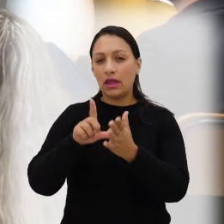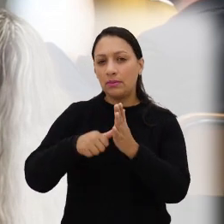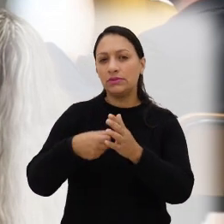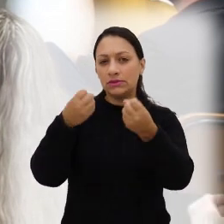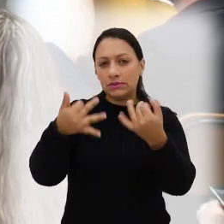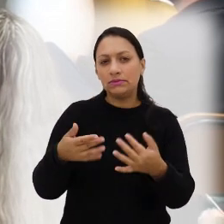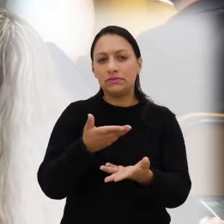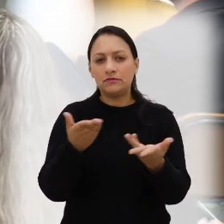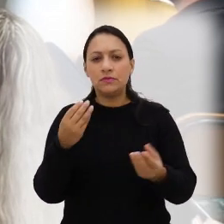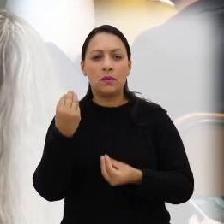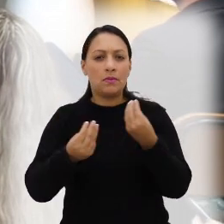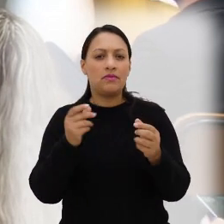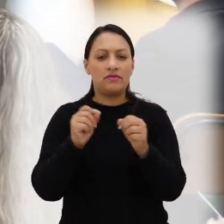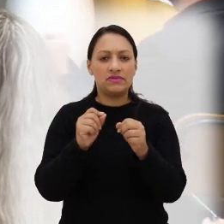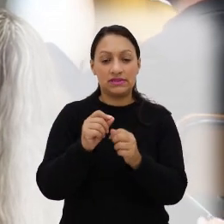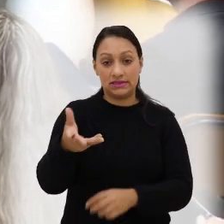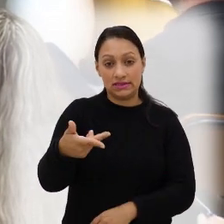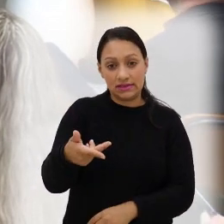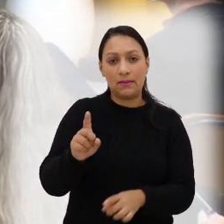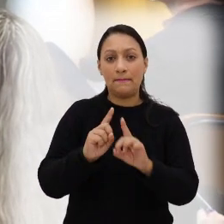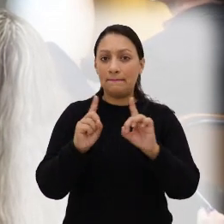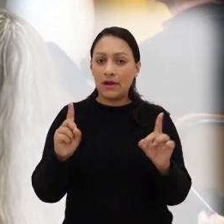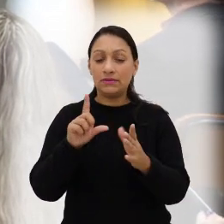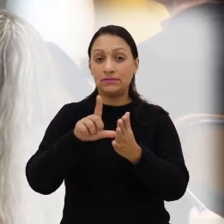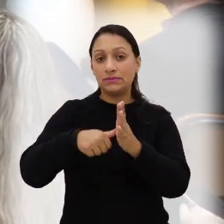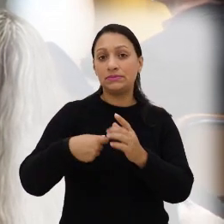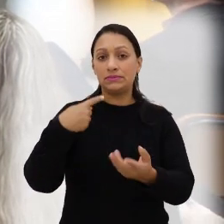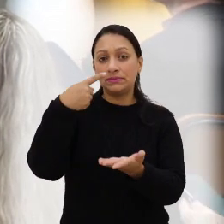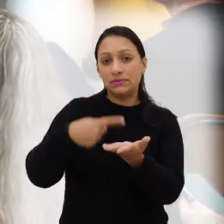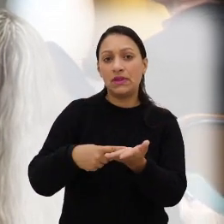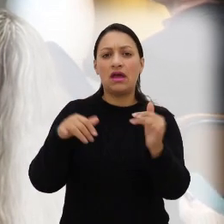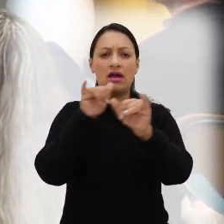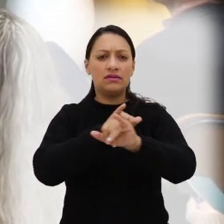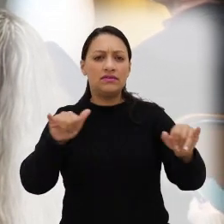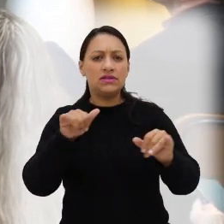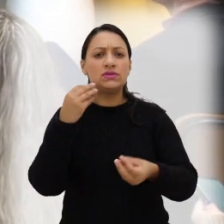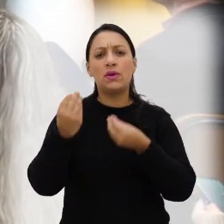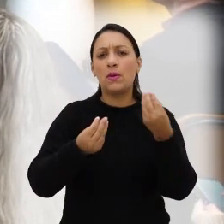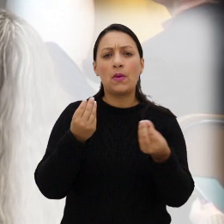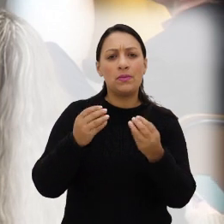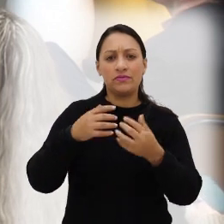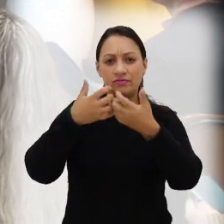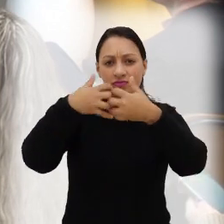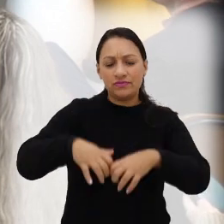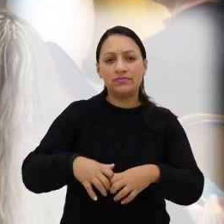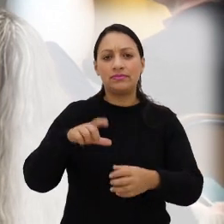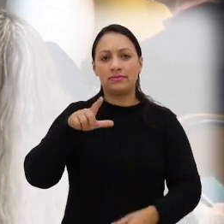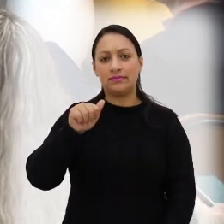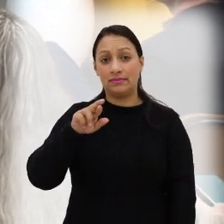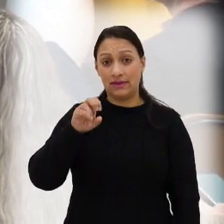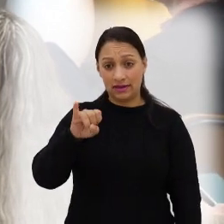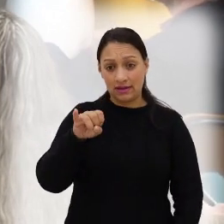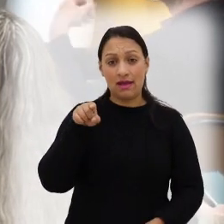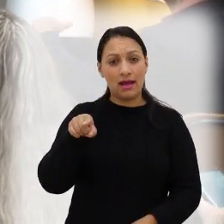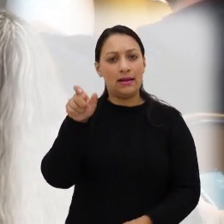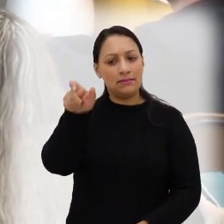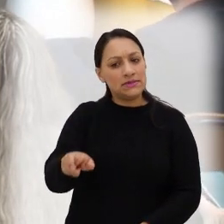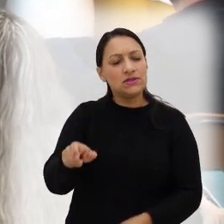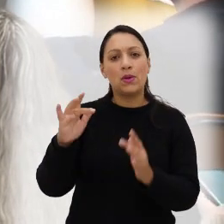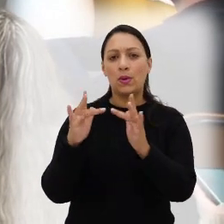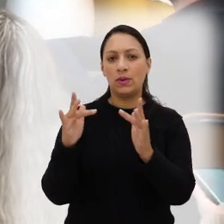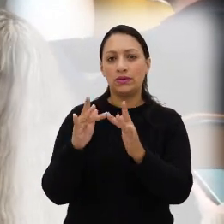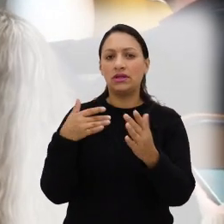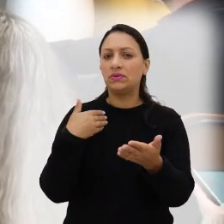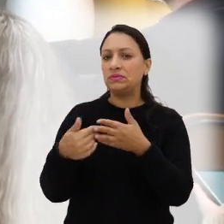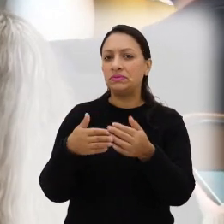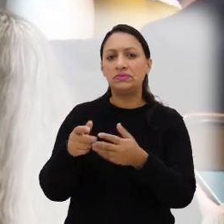essa aceleração, mas depois a gente vai combinar os avisos, como vão ser, mas a Lari é a pessoa, então, de contato. Qualquer dúvida,